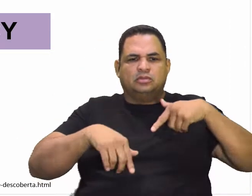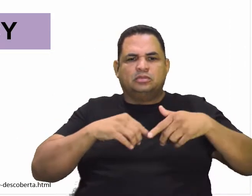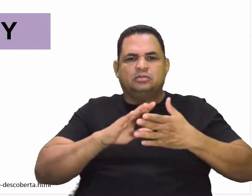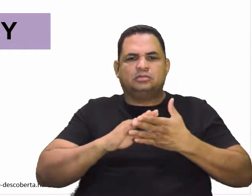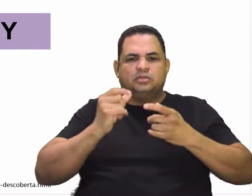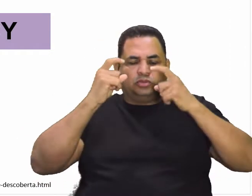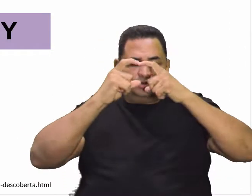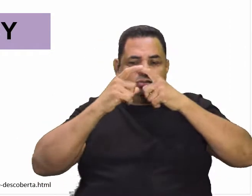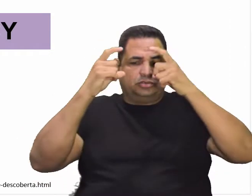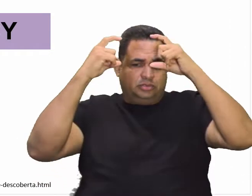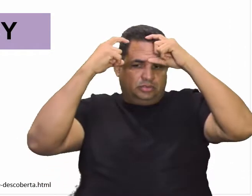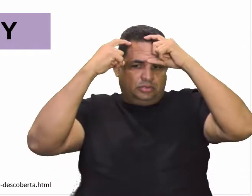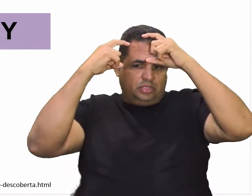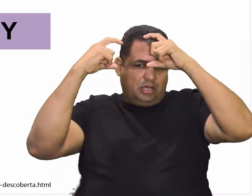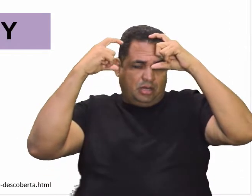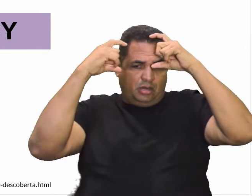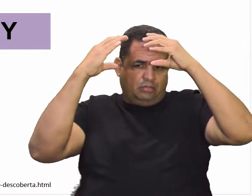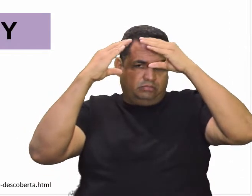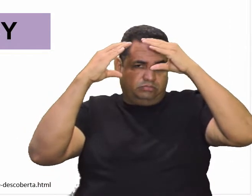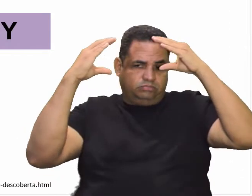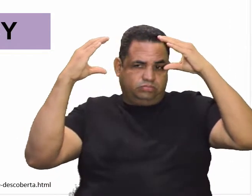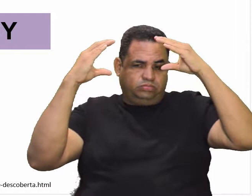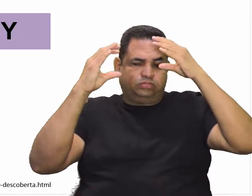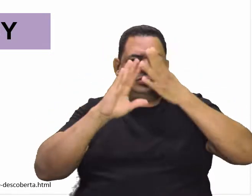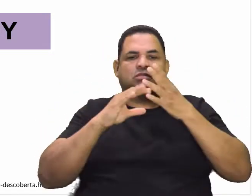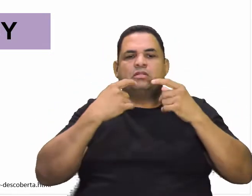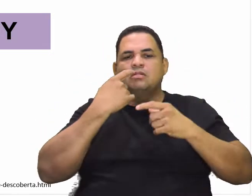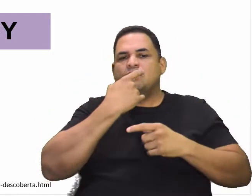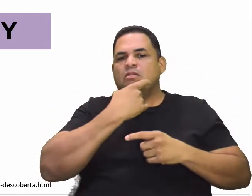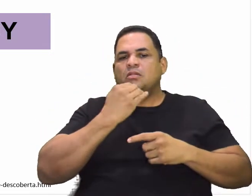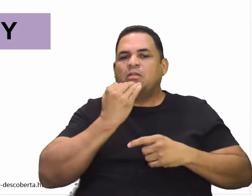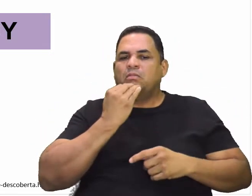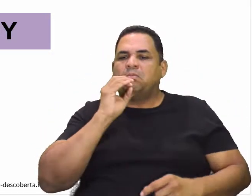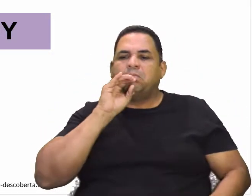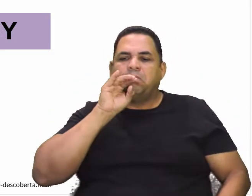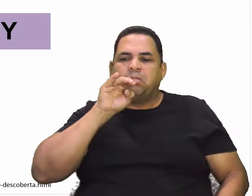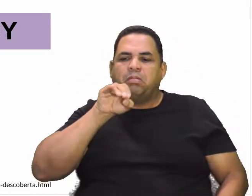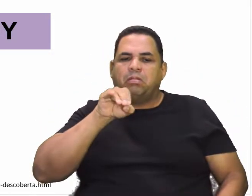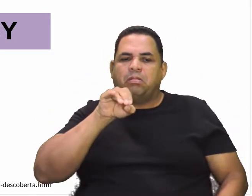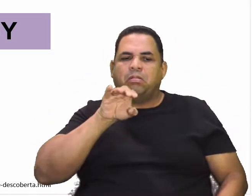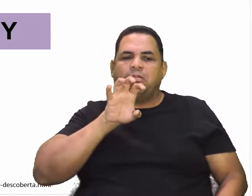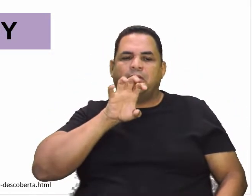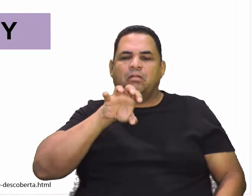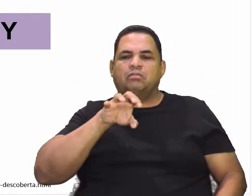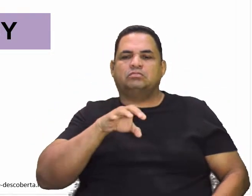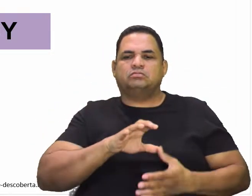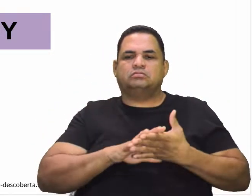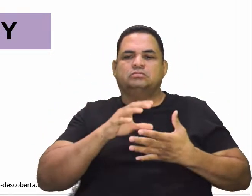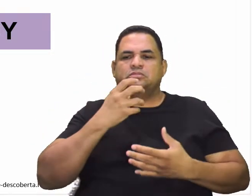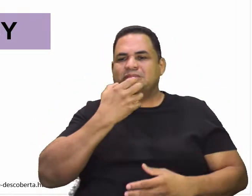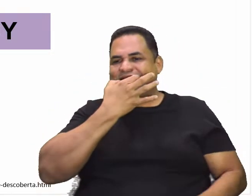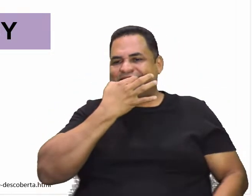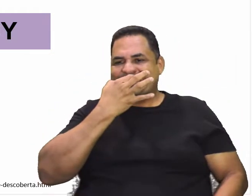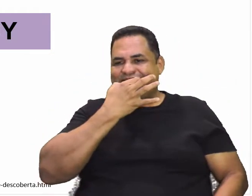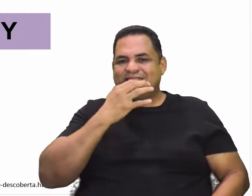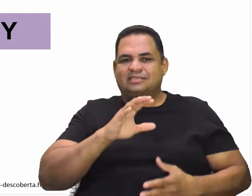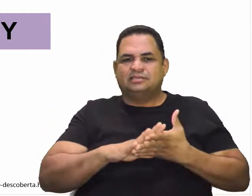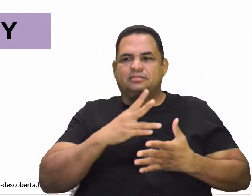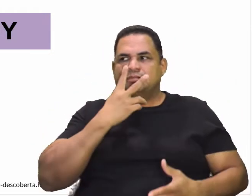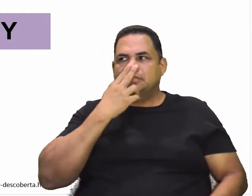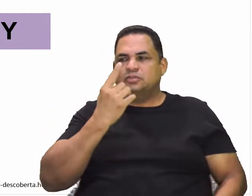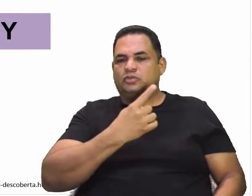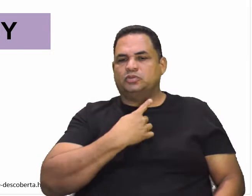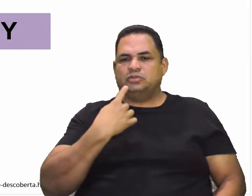dos macacos e maxilares salientes, como dentes caninos semelhantes aos nossos.